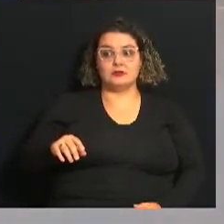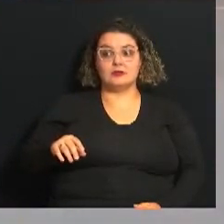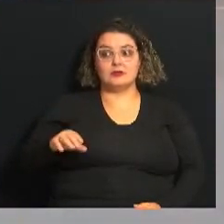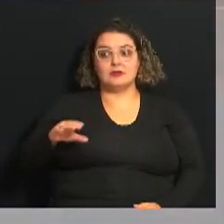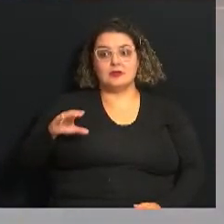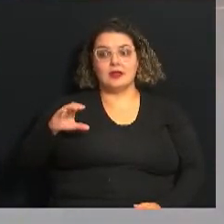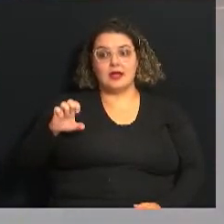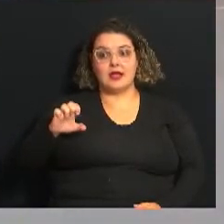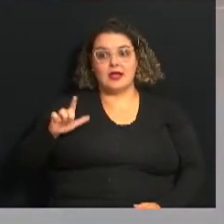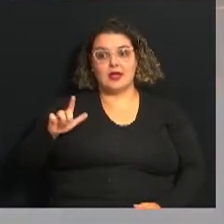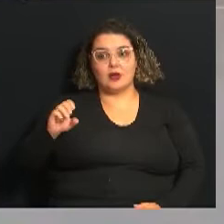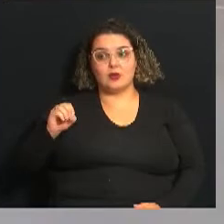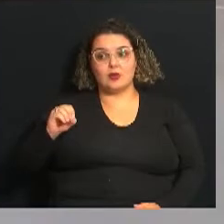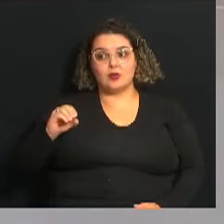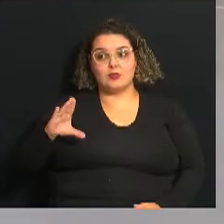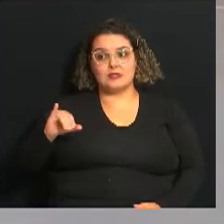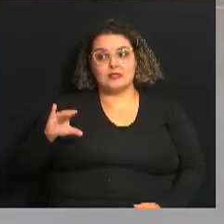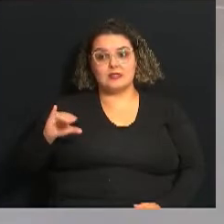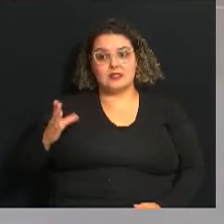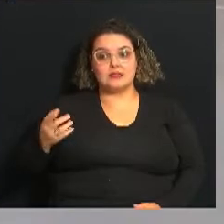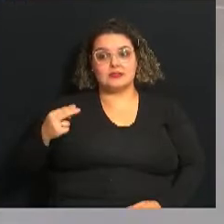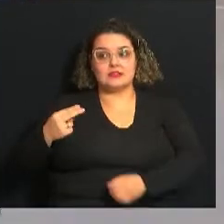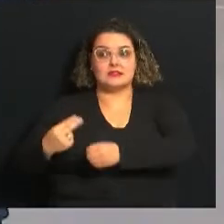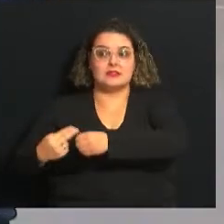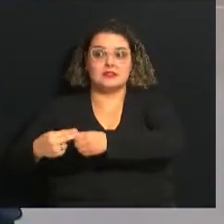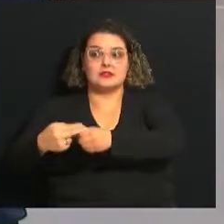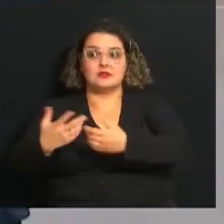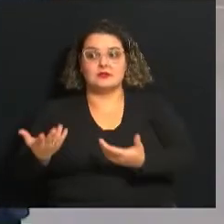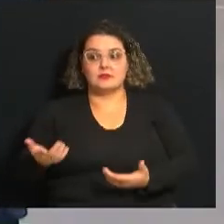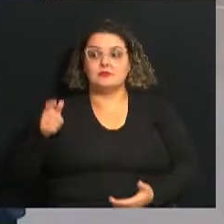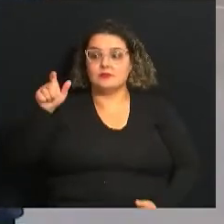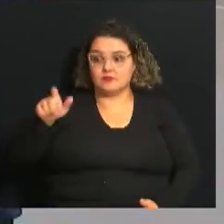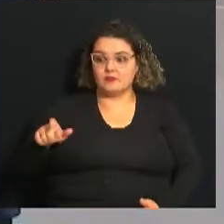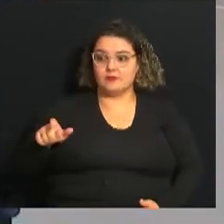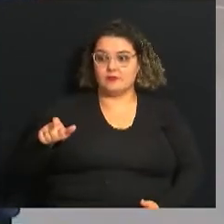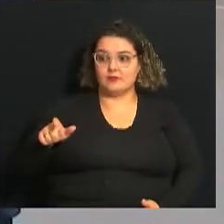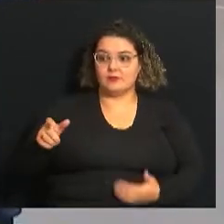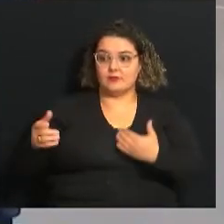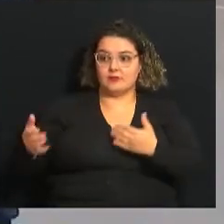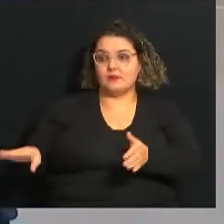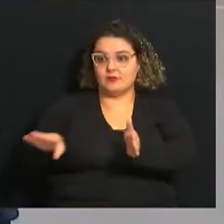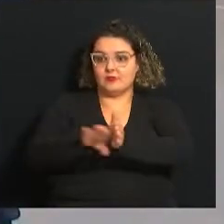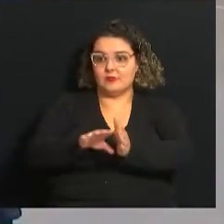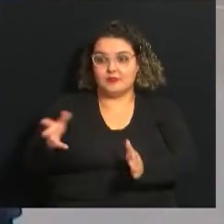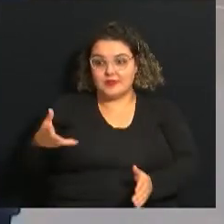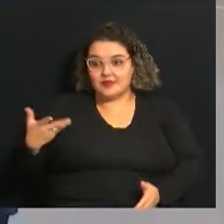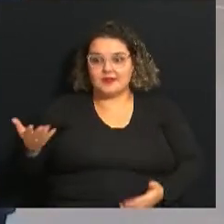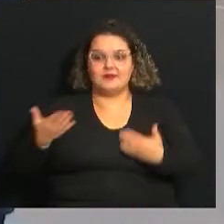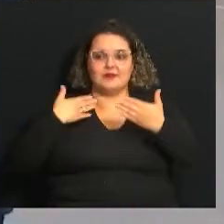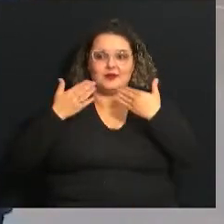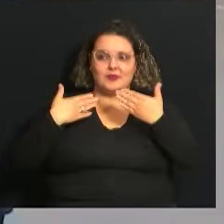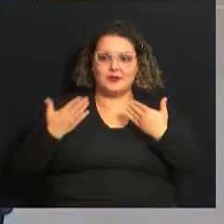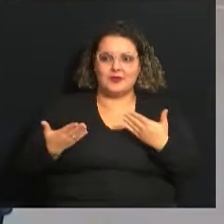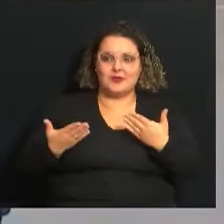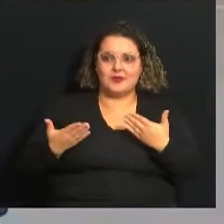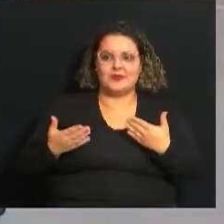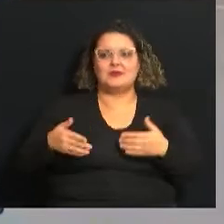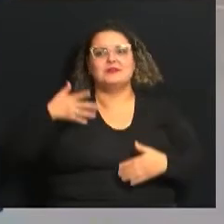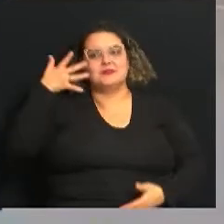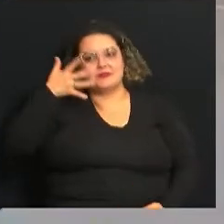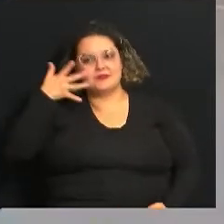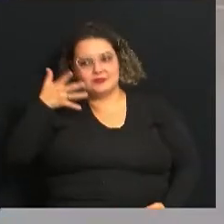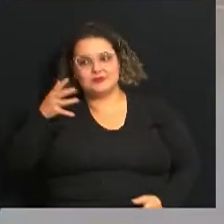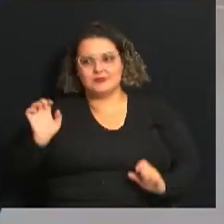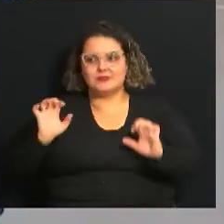Ecociências da Unicamp. Ele, inclusive, chegou correndo aqui para falar com a gente, que estava em uma palestra do